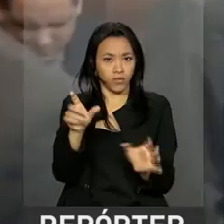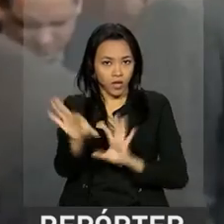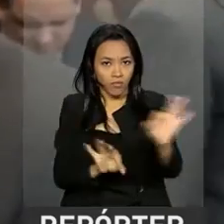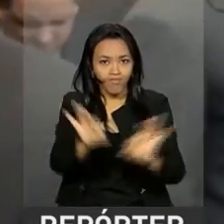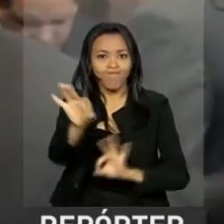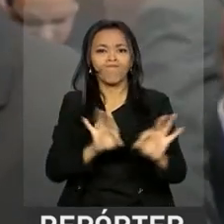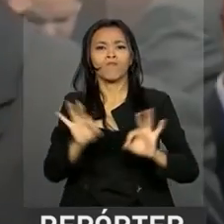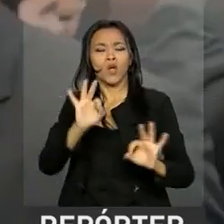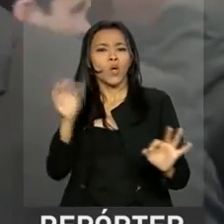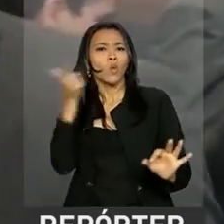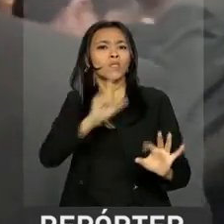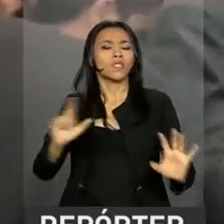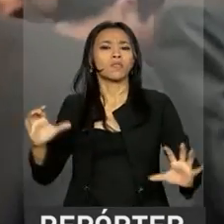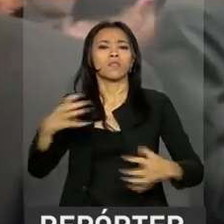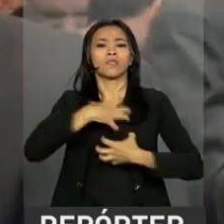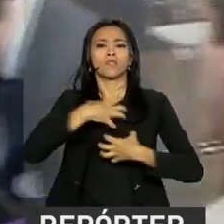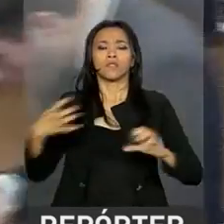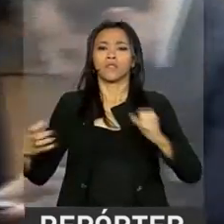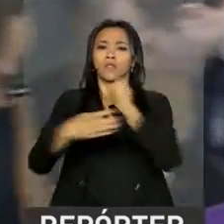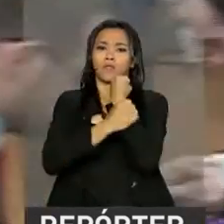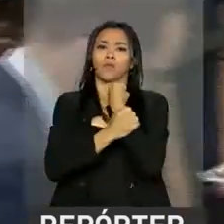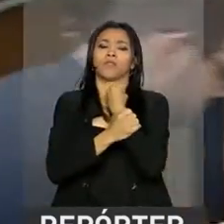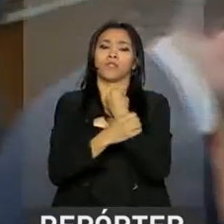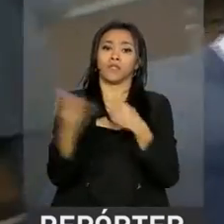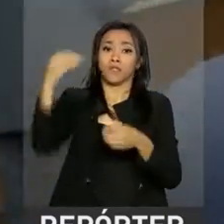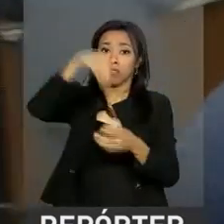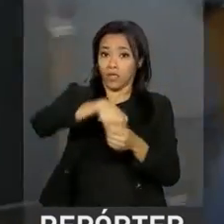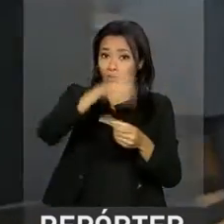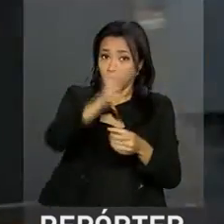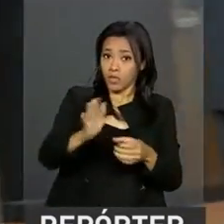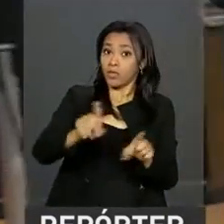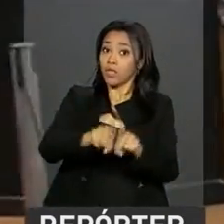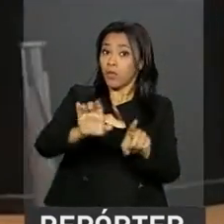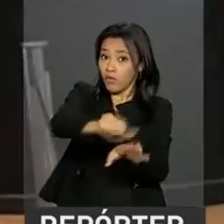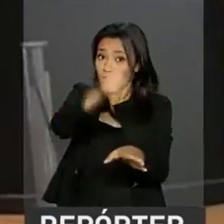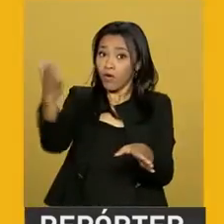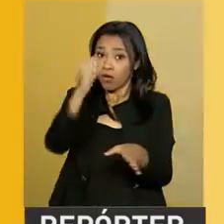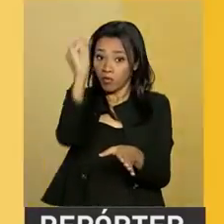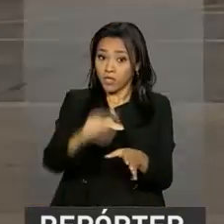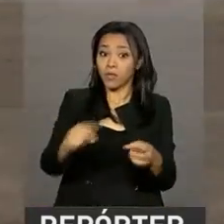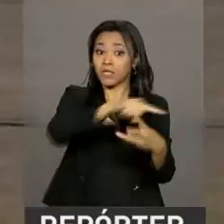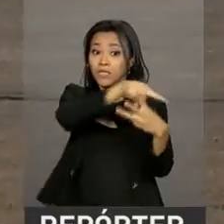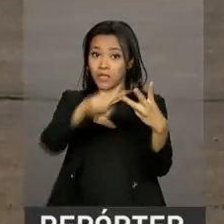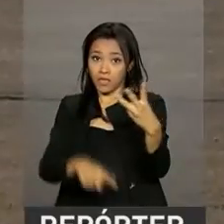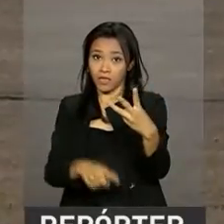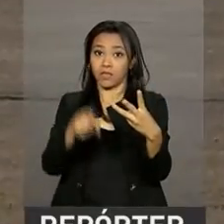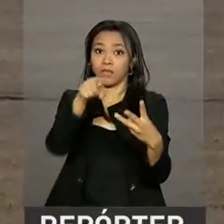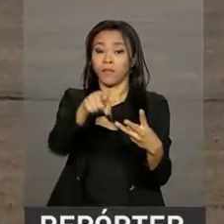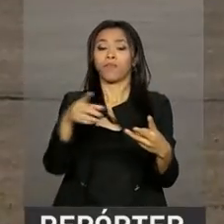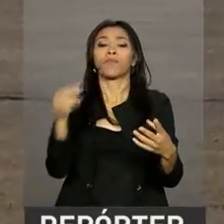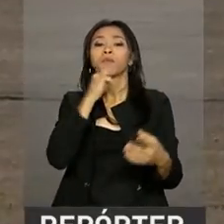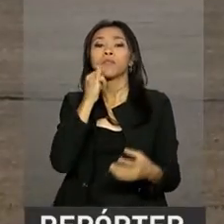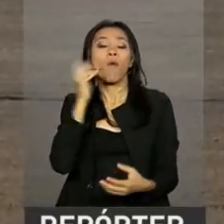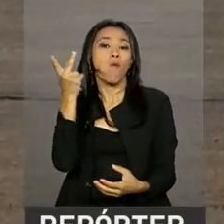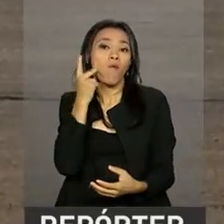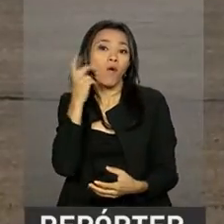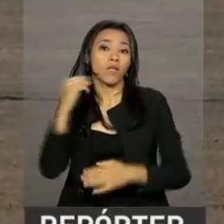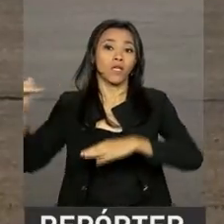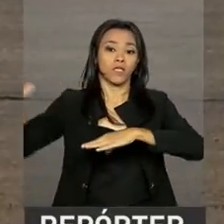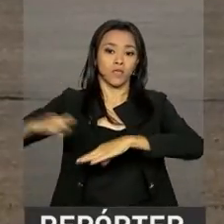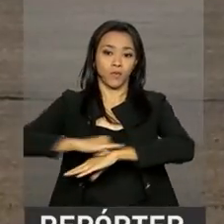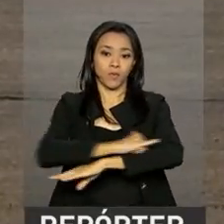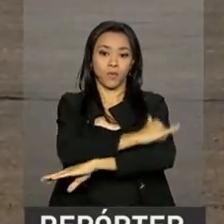a confiança interna, a confiança externa. Três grupos estrangeiros participaram do leilão. A concessão do aeroporto de Fortaleza fechou